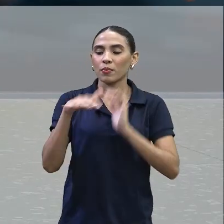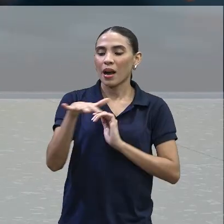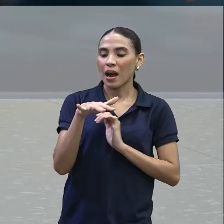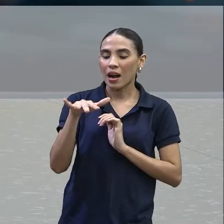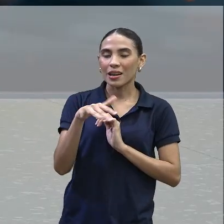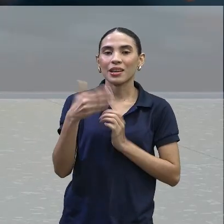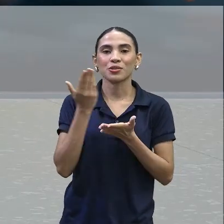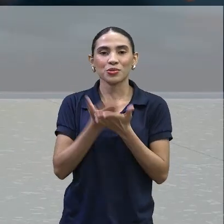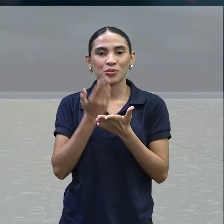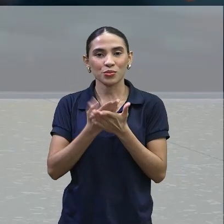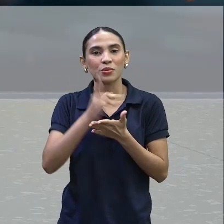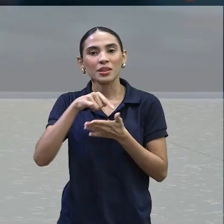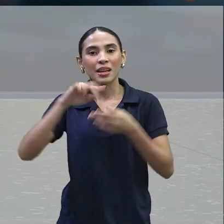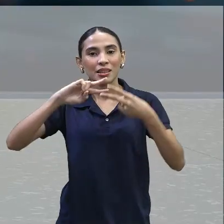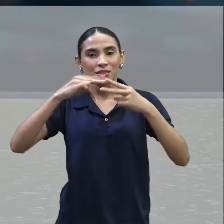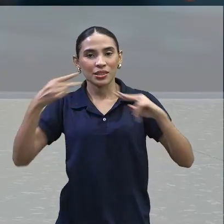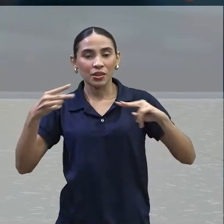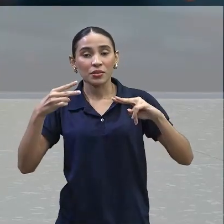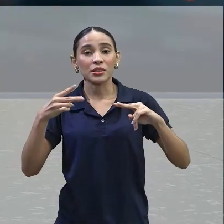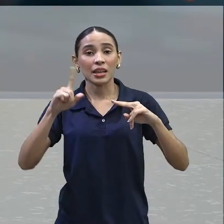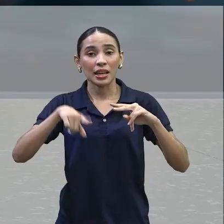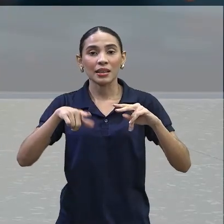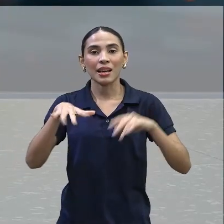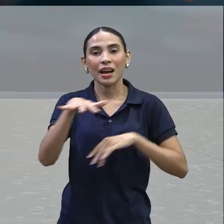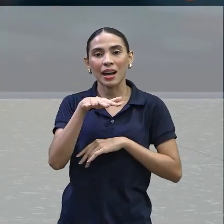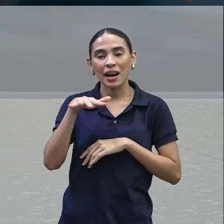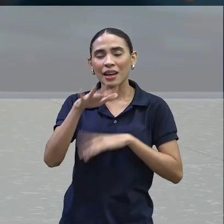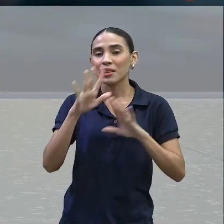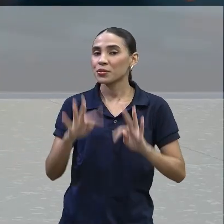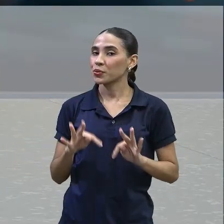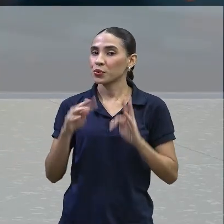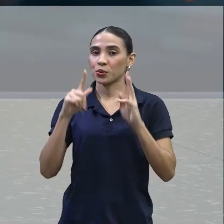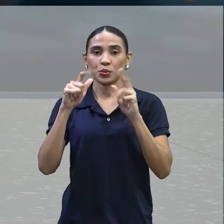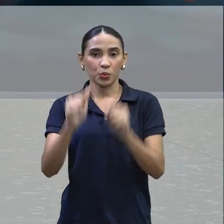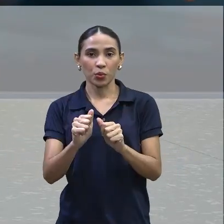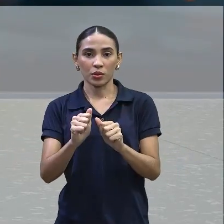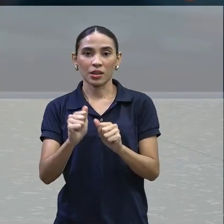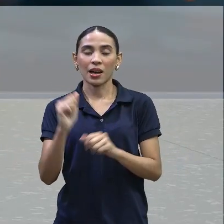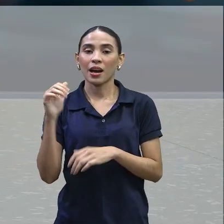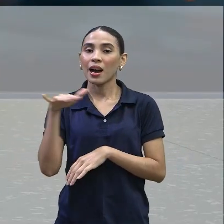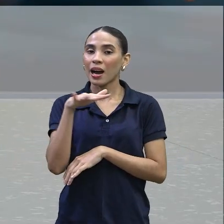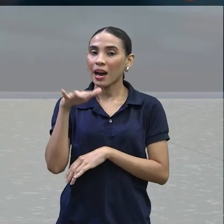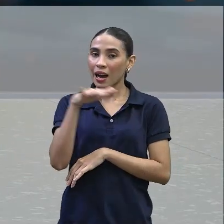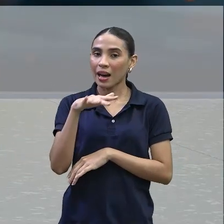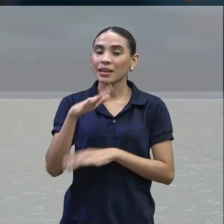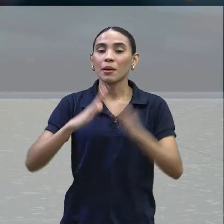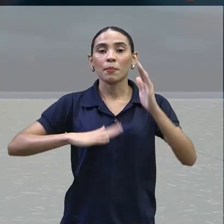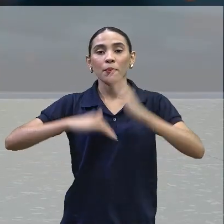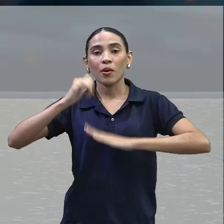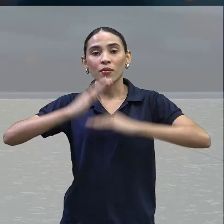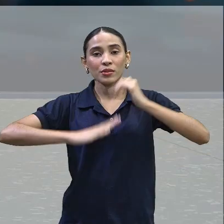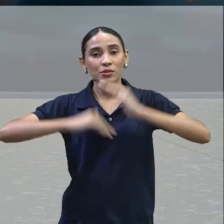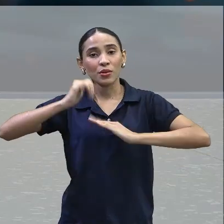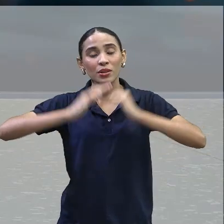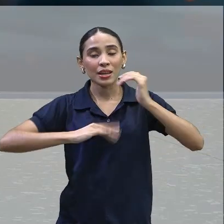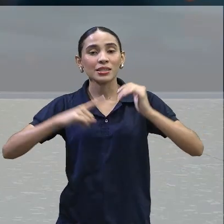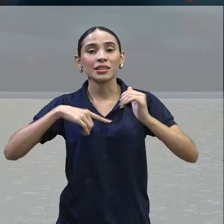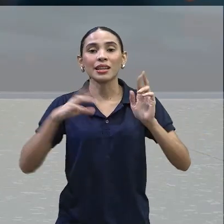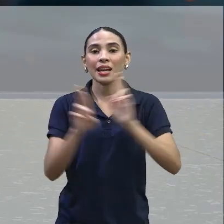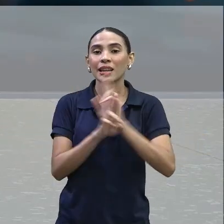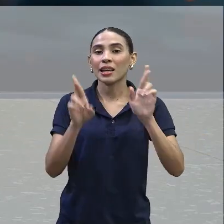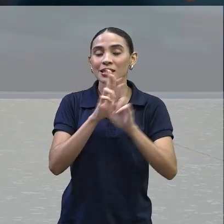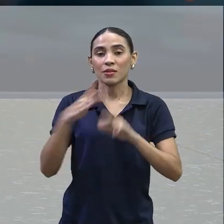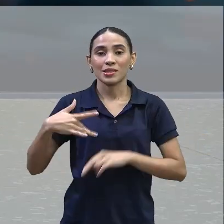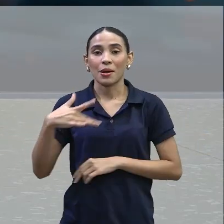estudo que é a genética, que faz parte de todas aquelas áreas profissionais que estão relacionadas